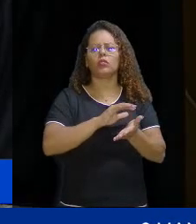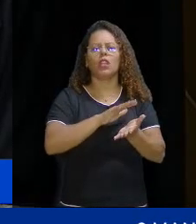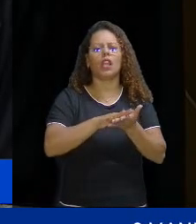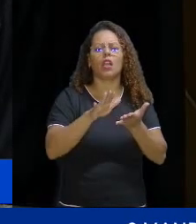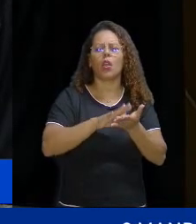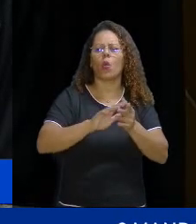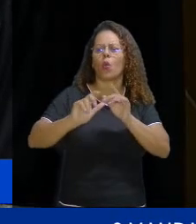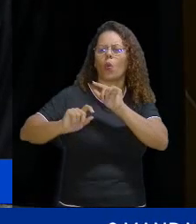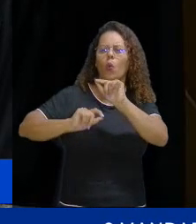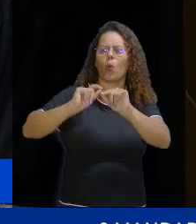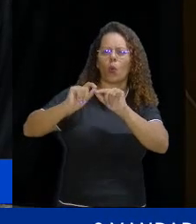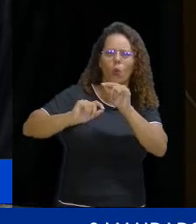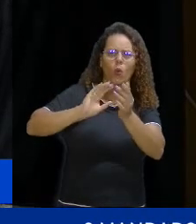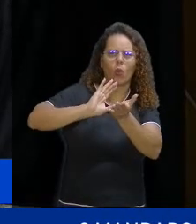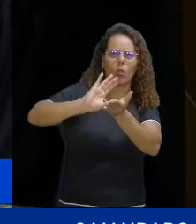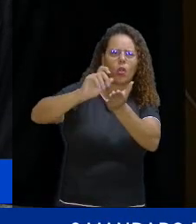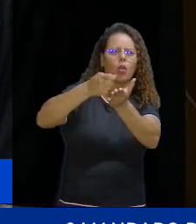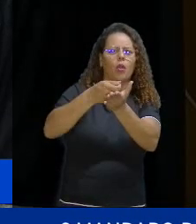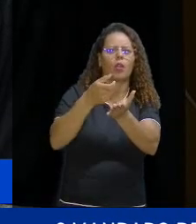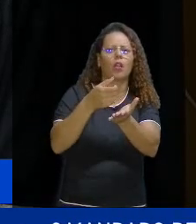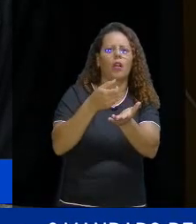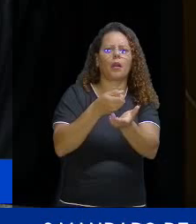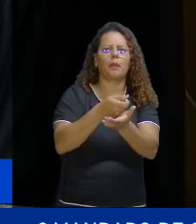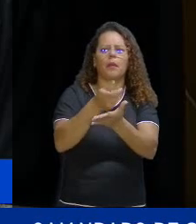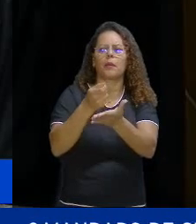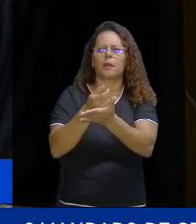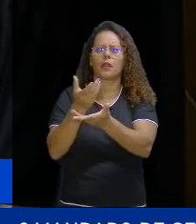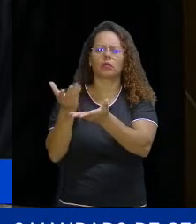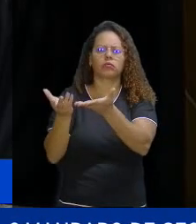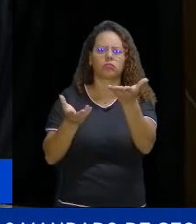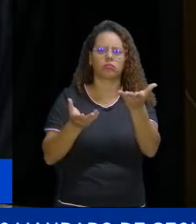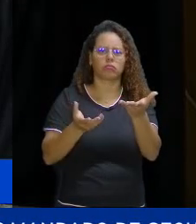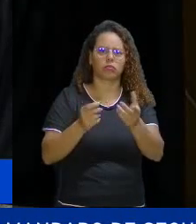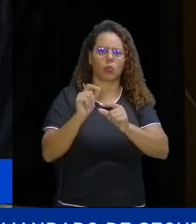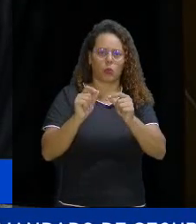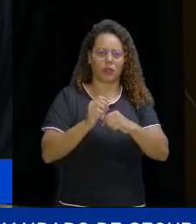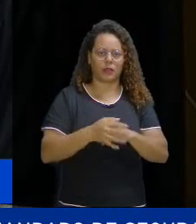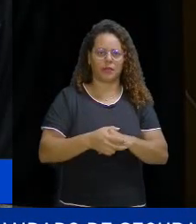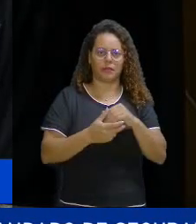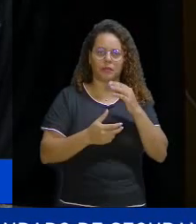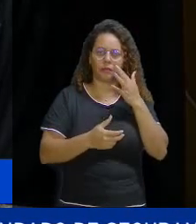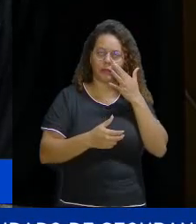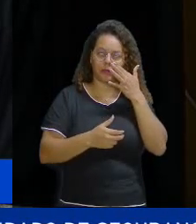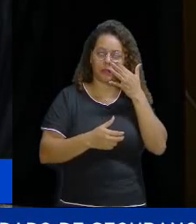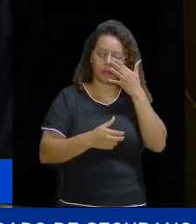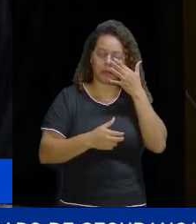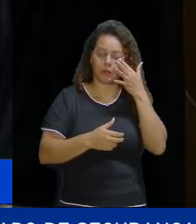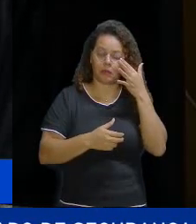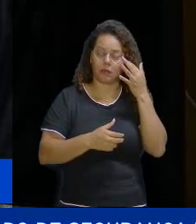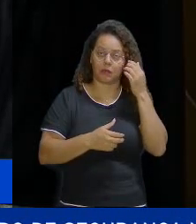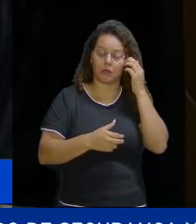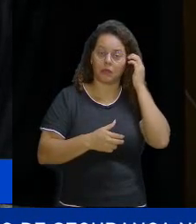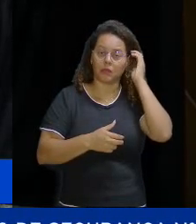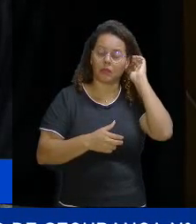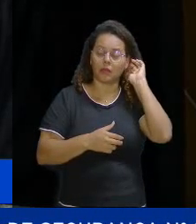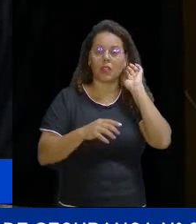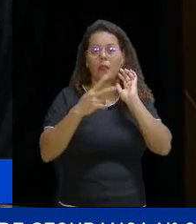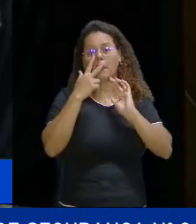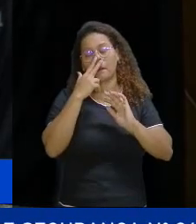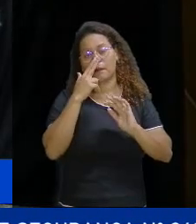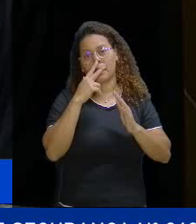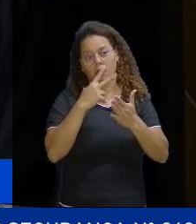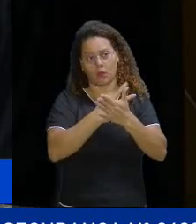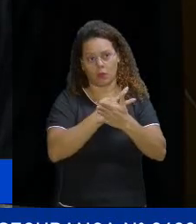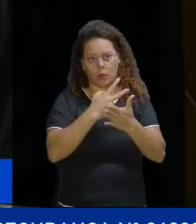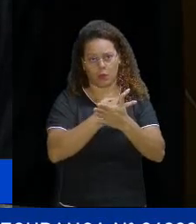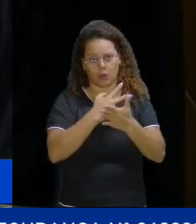tal, reconhecendo a relevância da apuração, considerando que a requisição de documentos seria o meio menos invasivo e mais